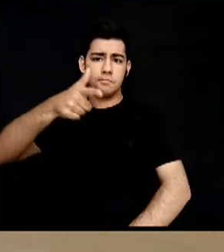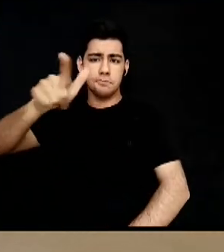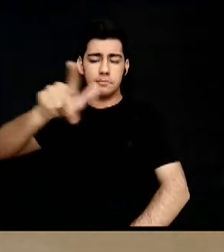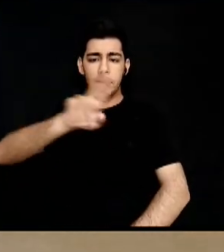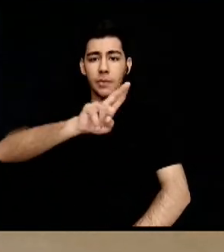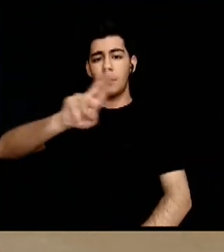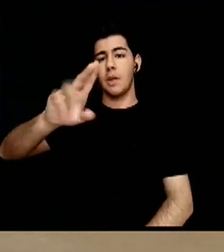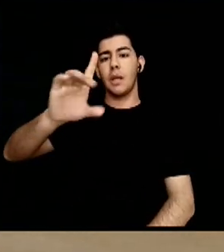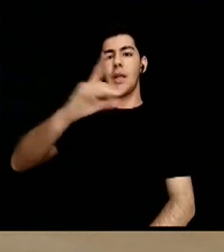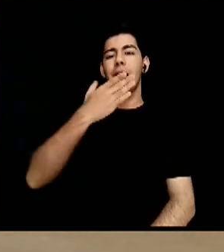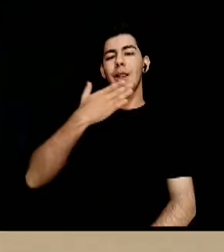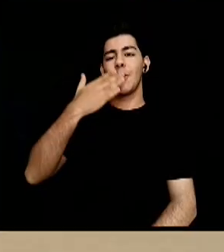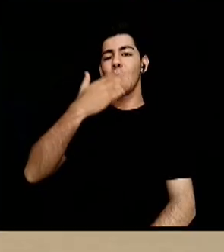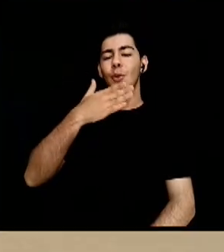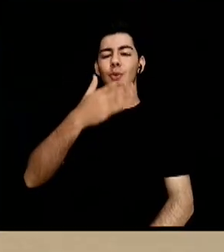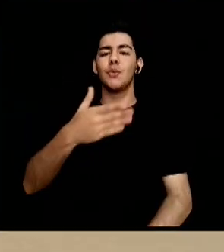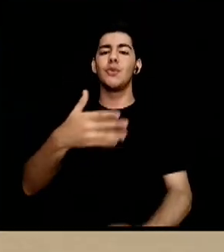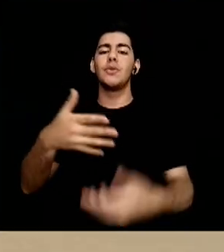É.